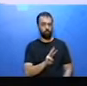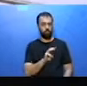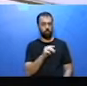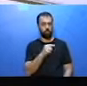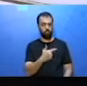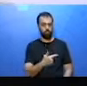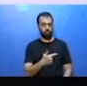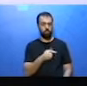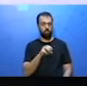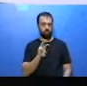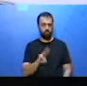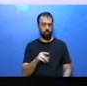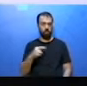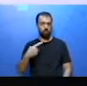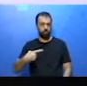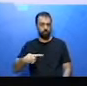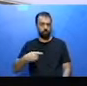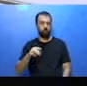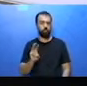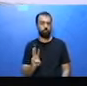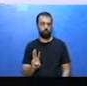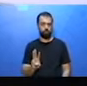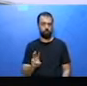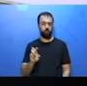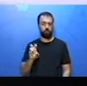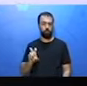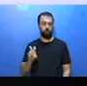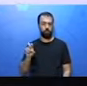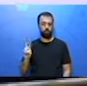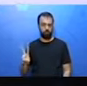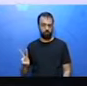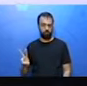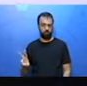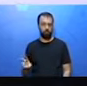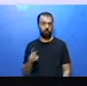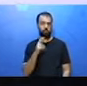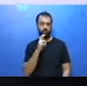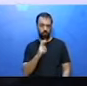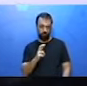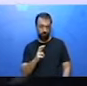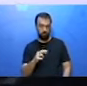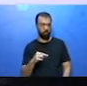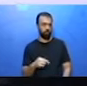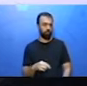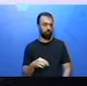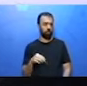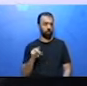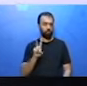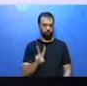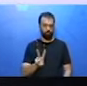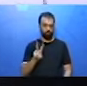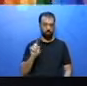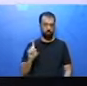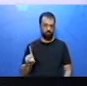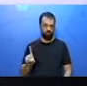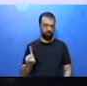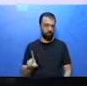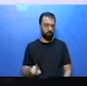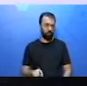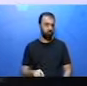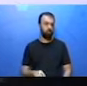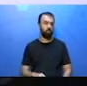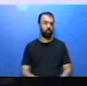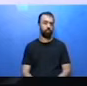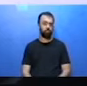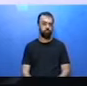373 - 352 é igual ao número 21 os